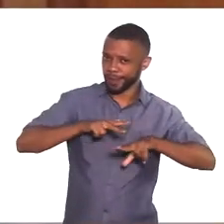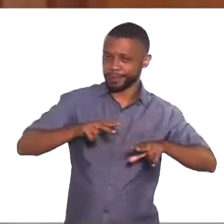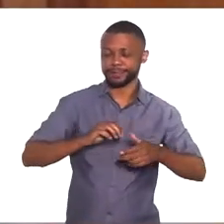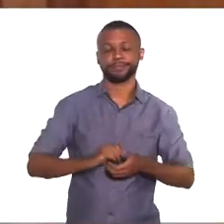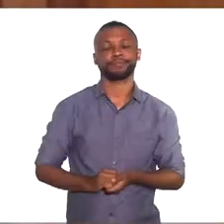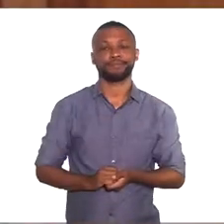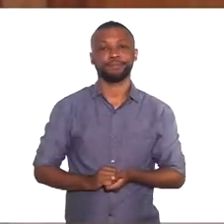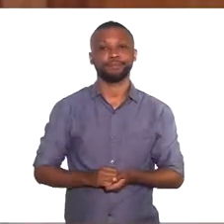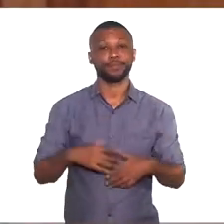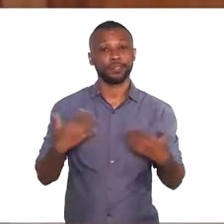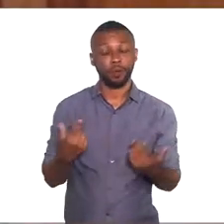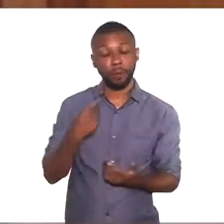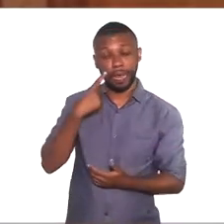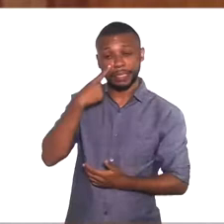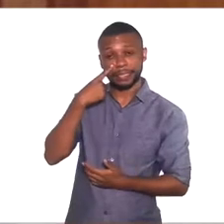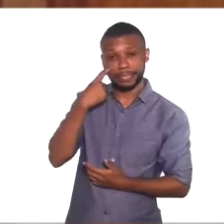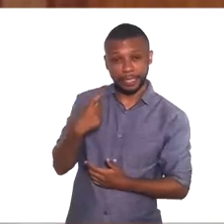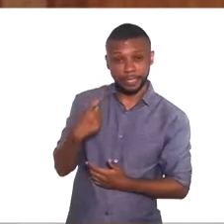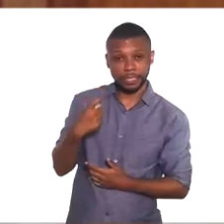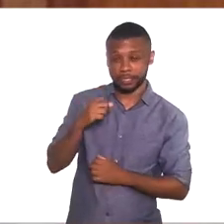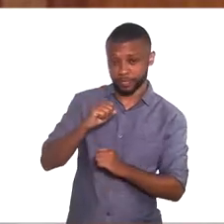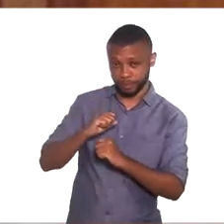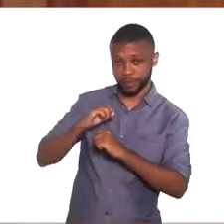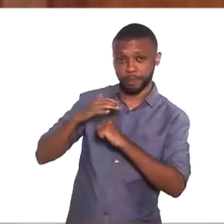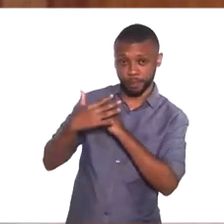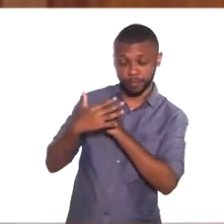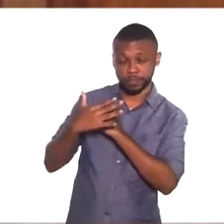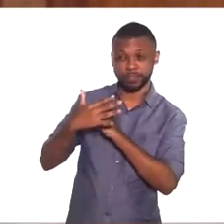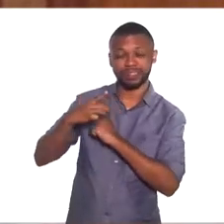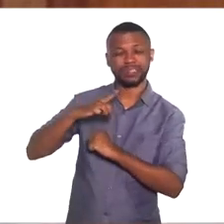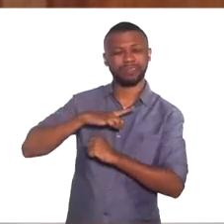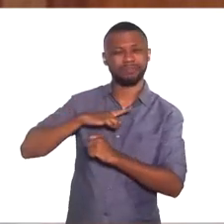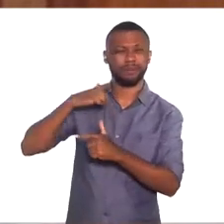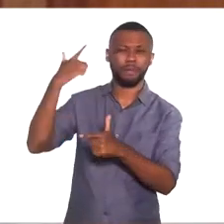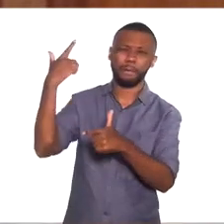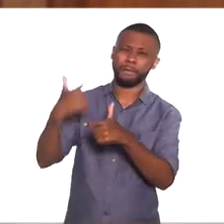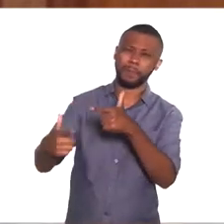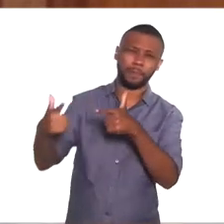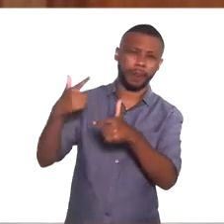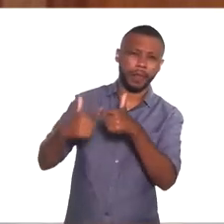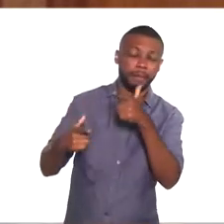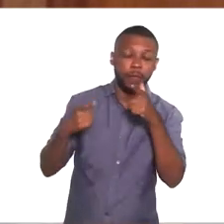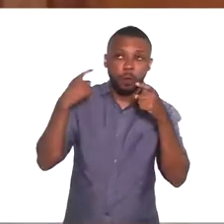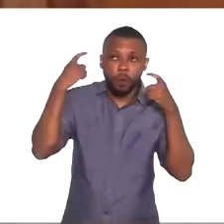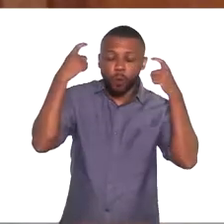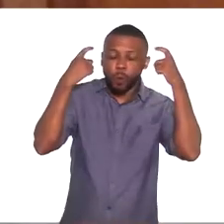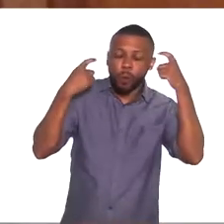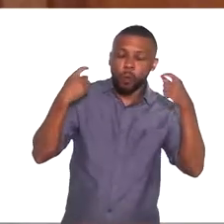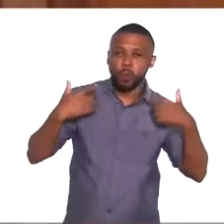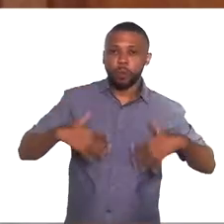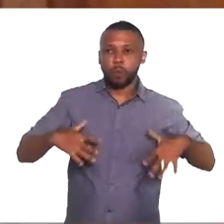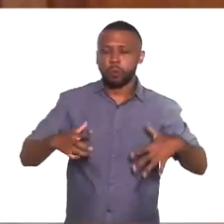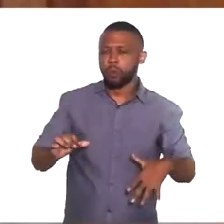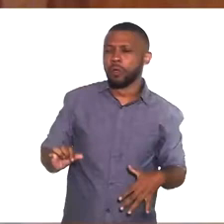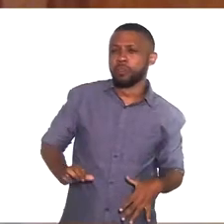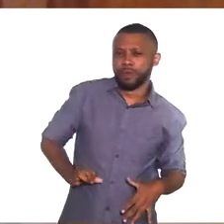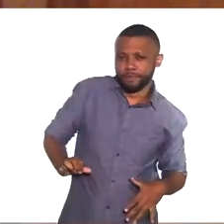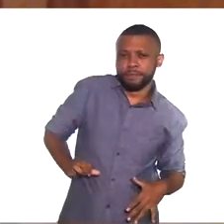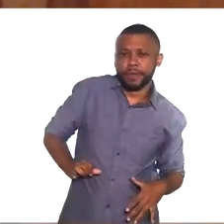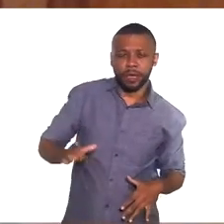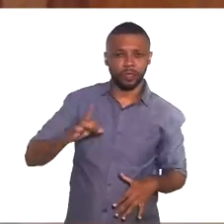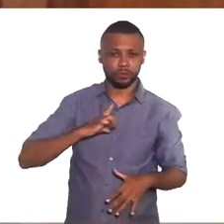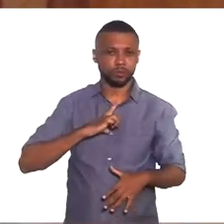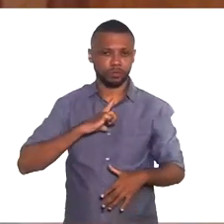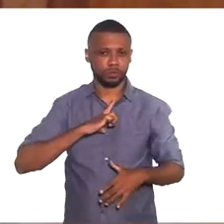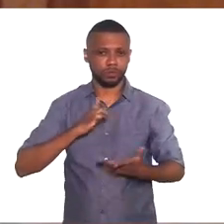é interessante que há poder Mia nos trouxe muitos problemas muitas preocupações muitas